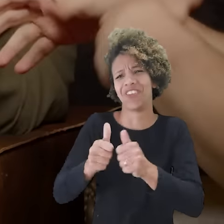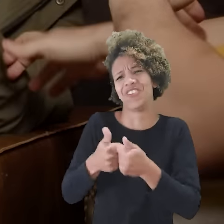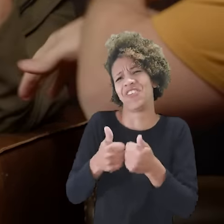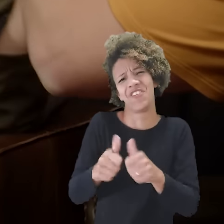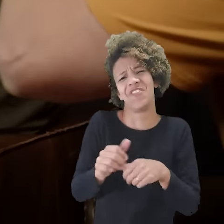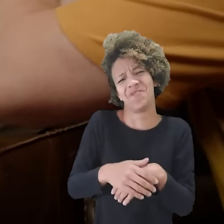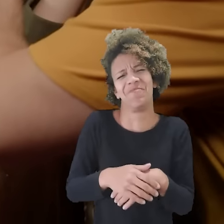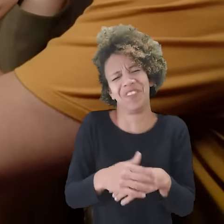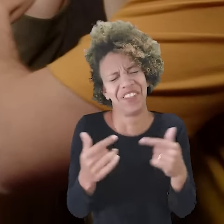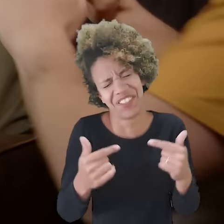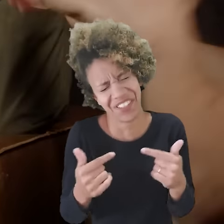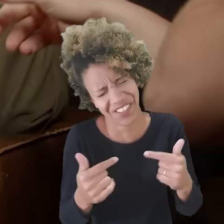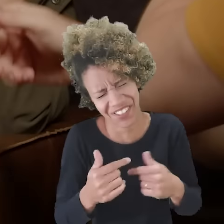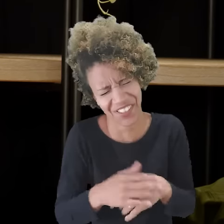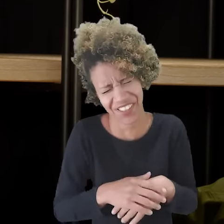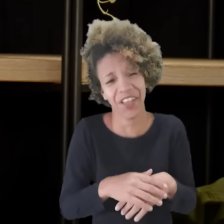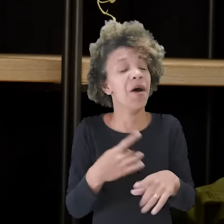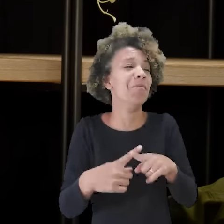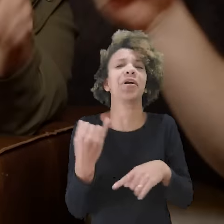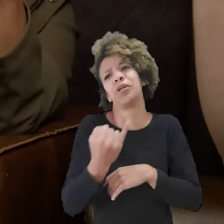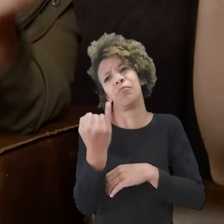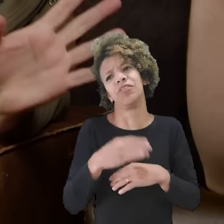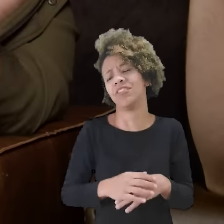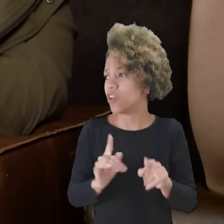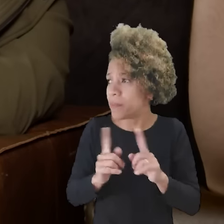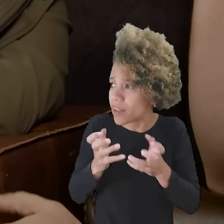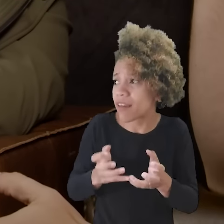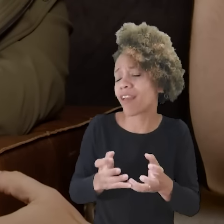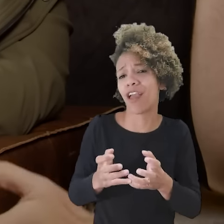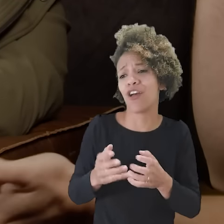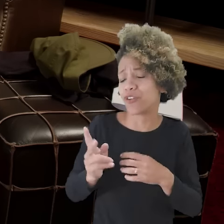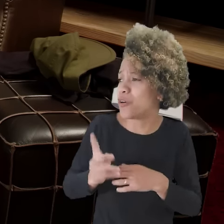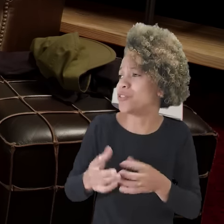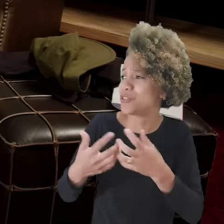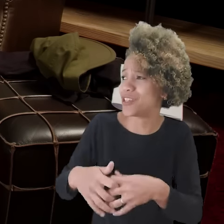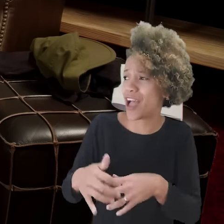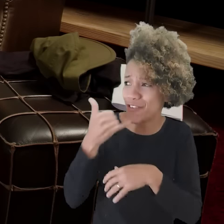você falou porque isso é importante ele quer continuar